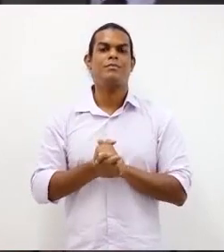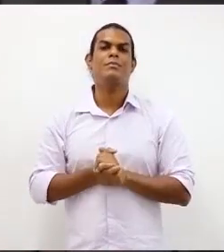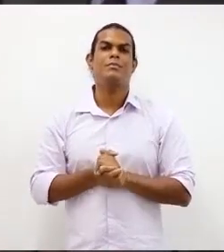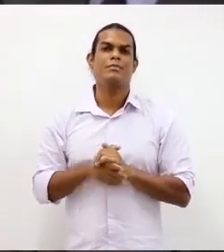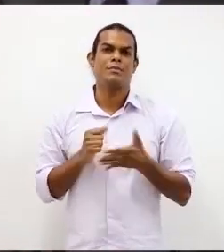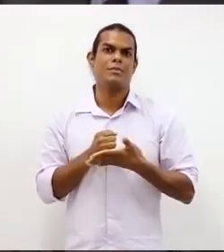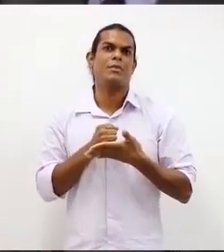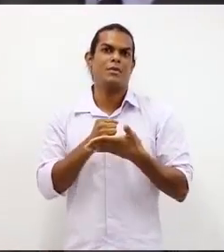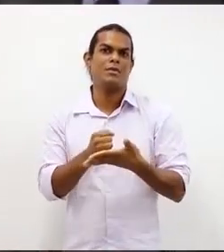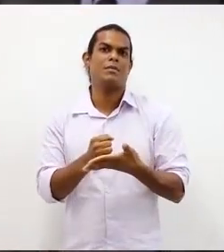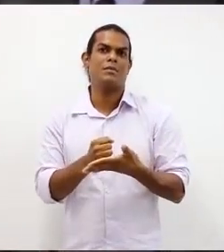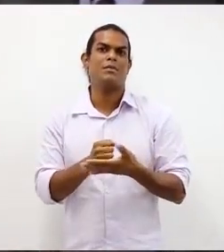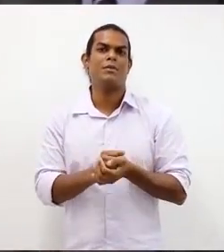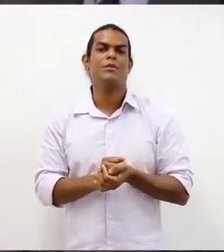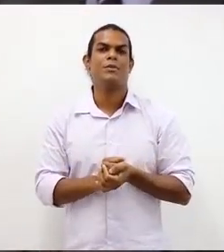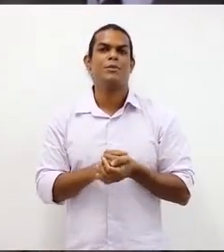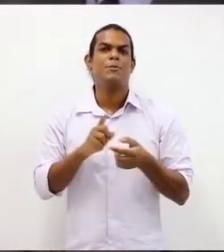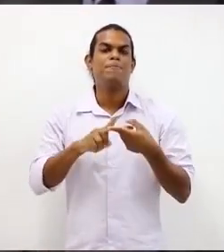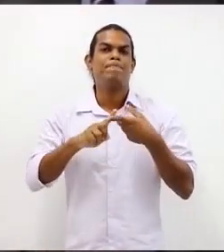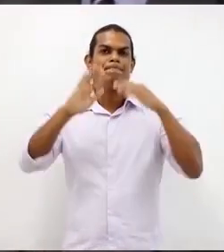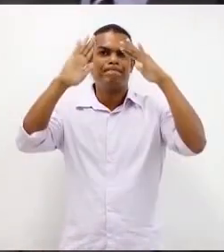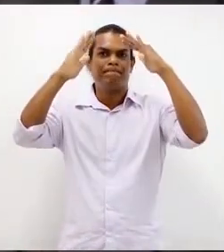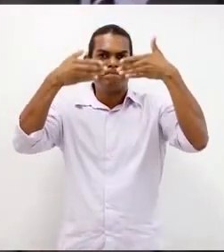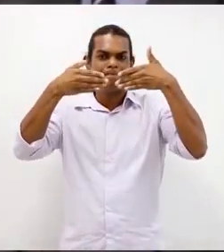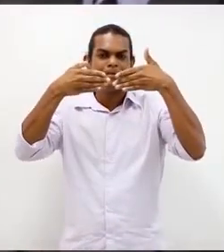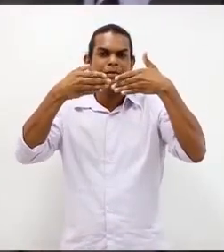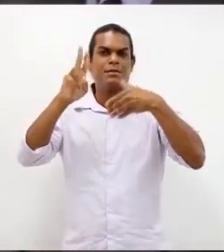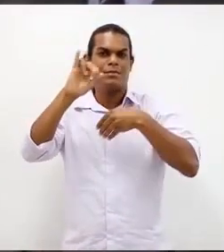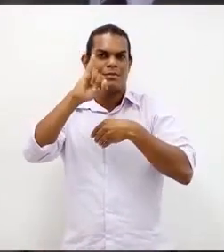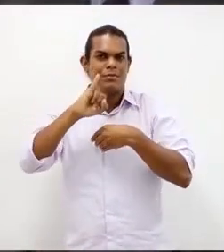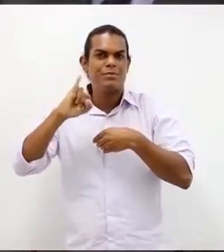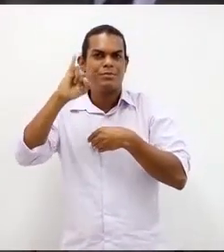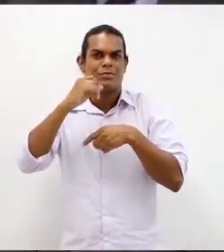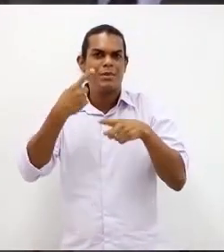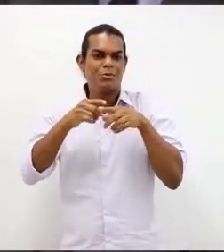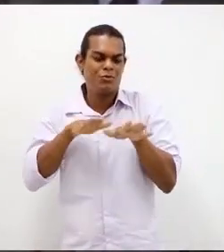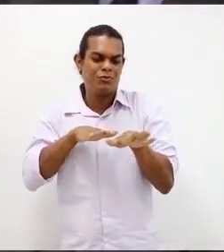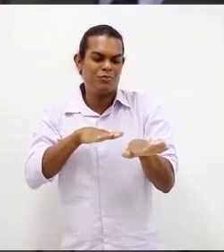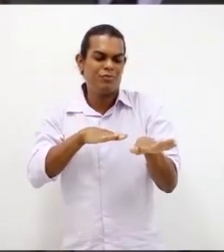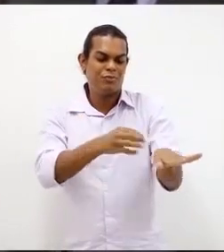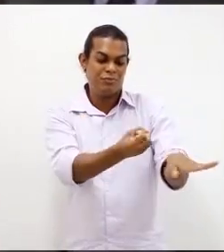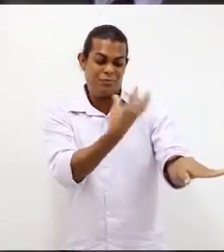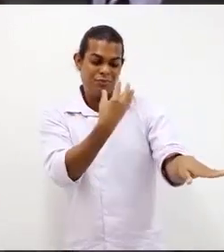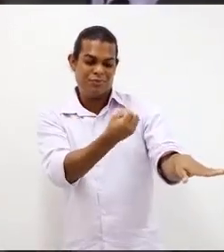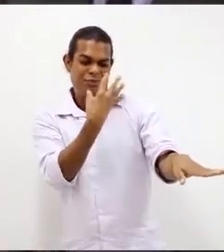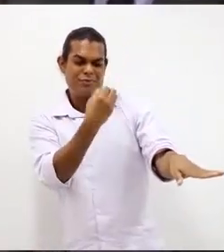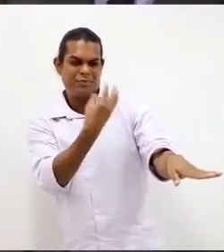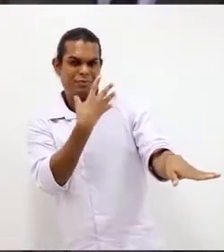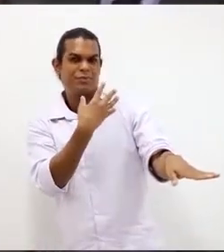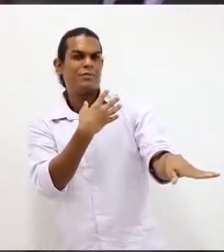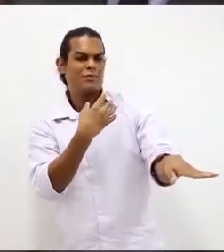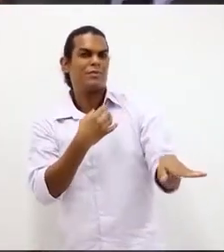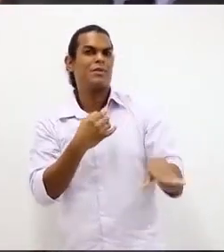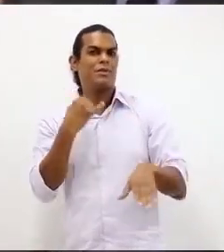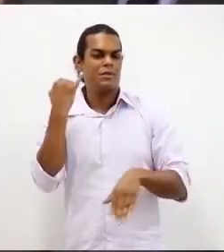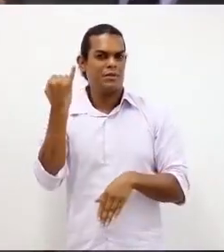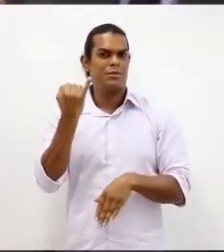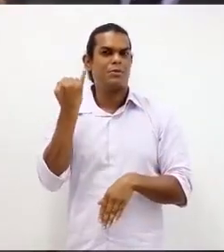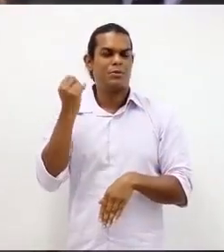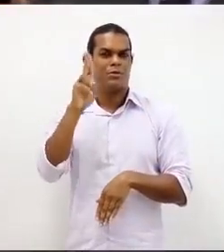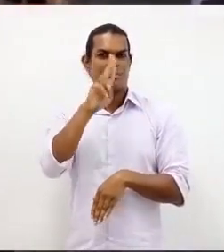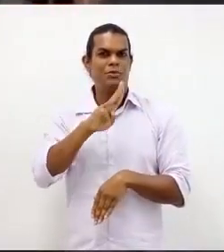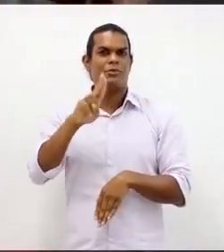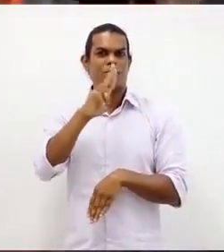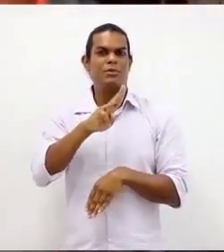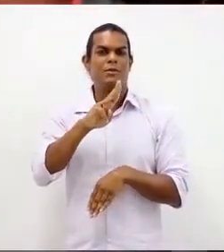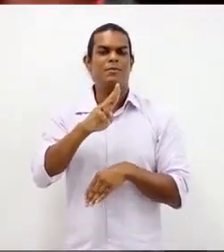as fuligens, os pedaços de madeira com o qual o senhor trabalha, com serralharia, venham a atingir seus olhos. Como é que o senhor se sente com esse EPI?